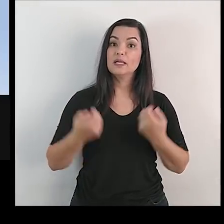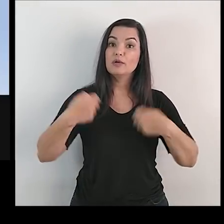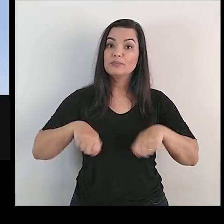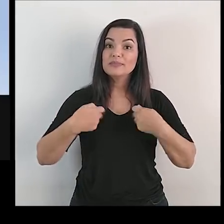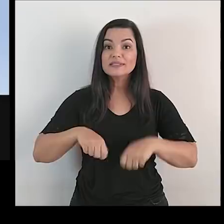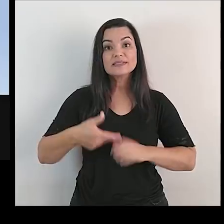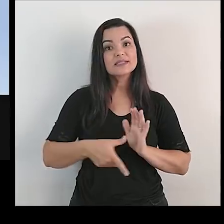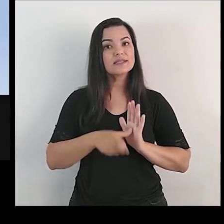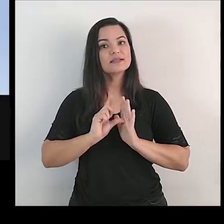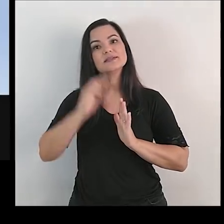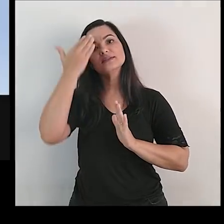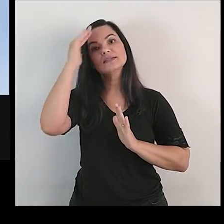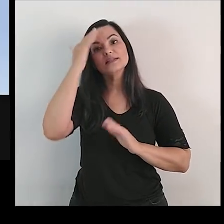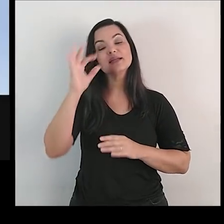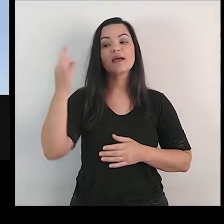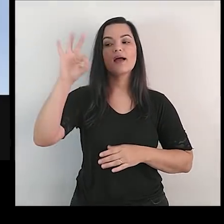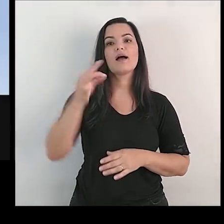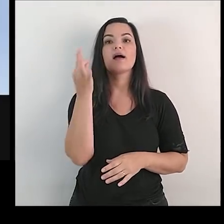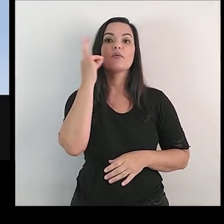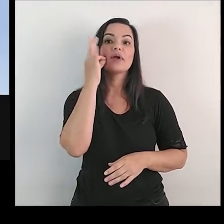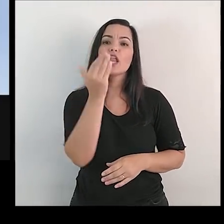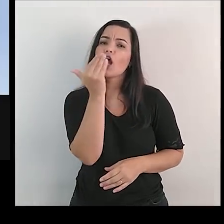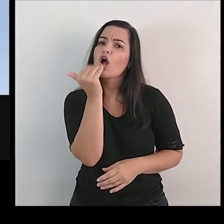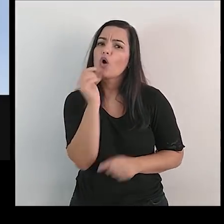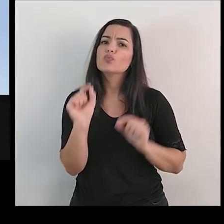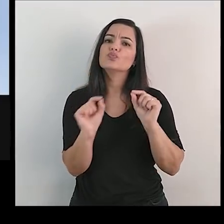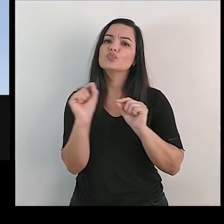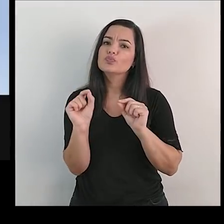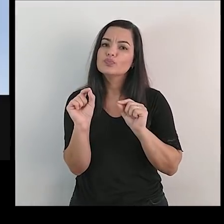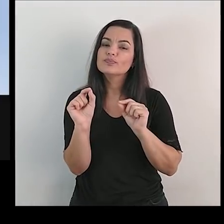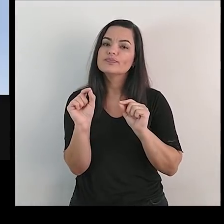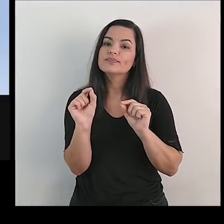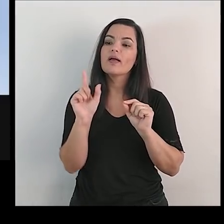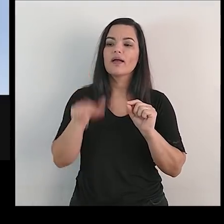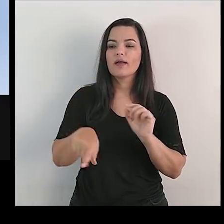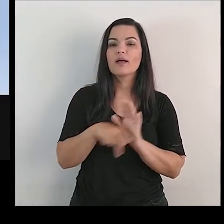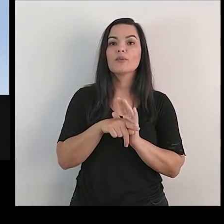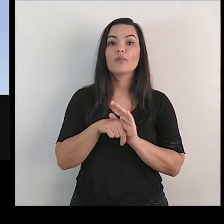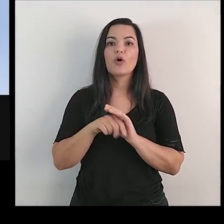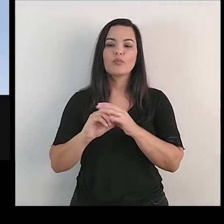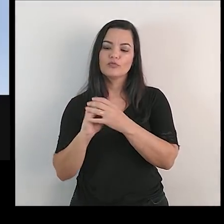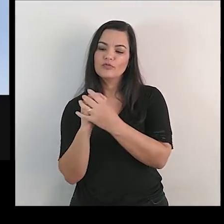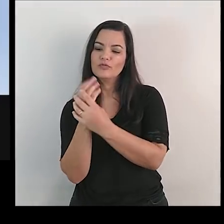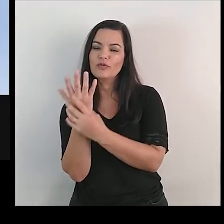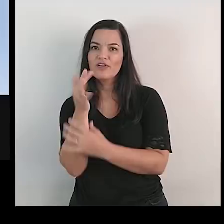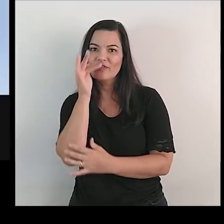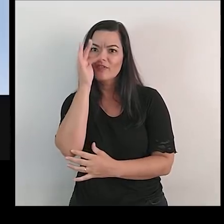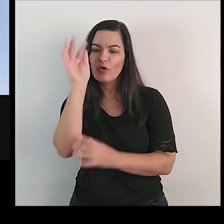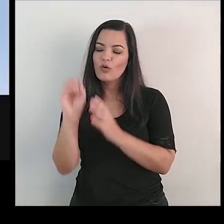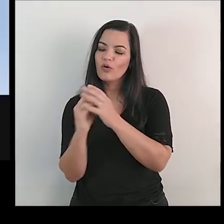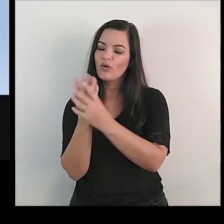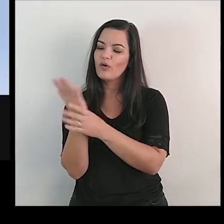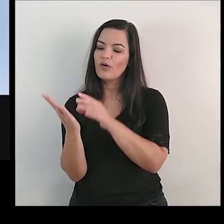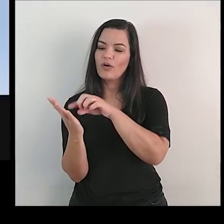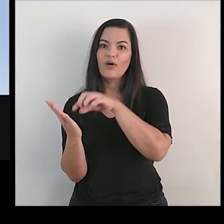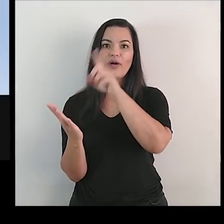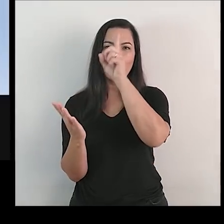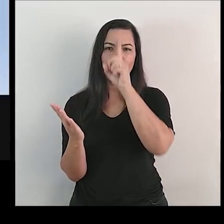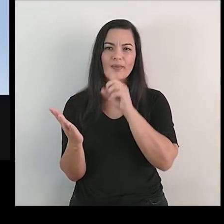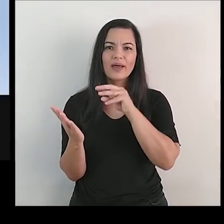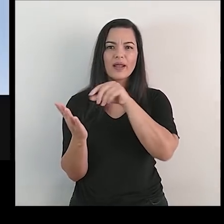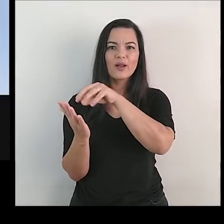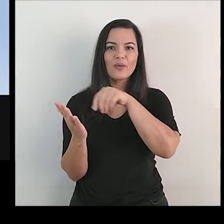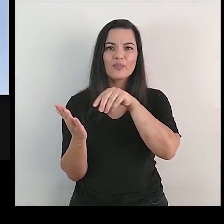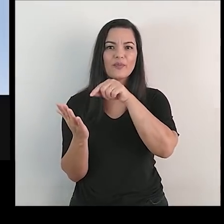se alimentam, né? Então a gente sabe que as abelhas, elas se alimentam de grãos de pólen, do néctar das